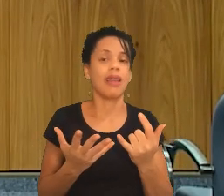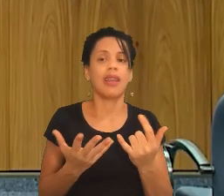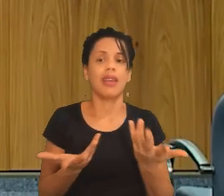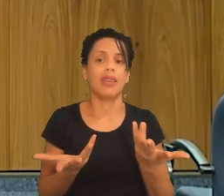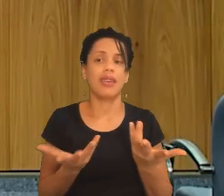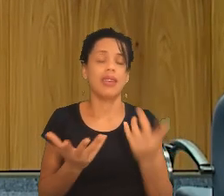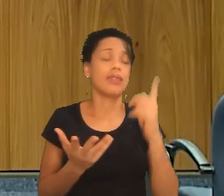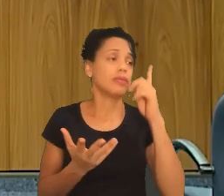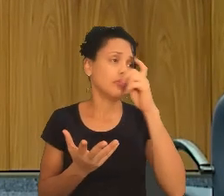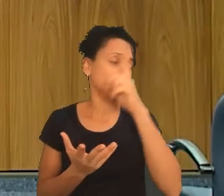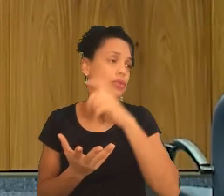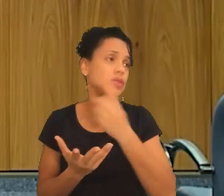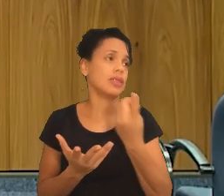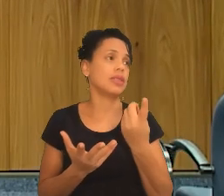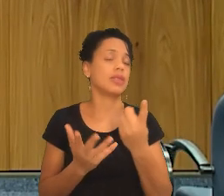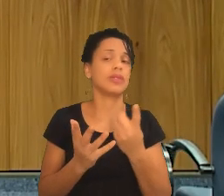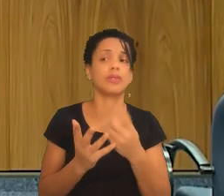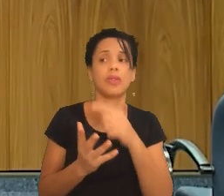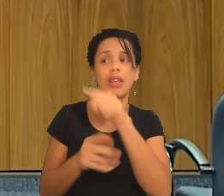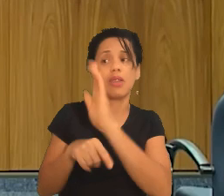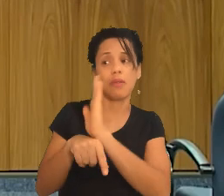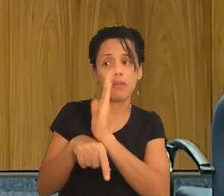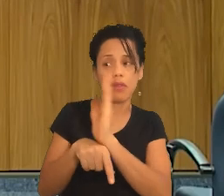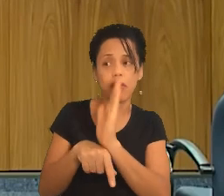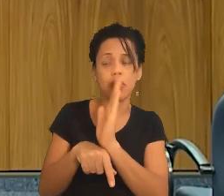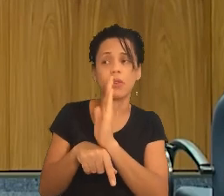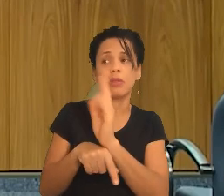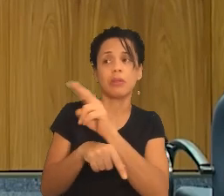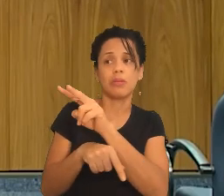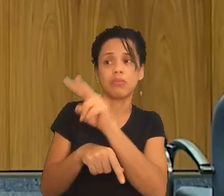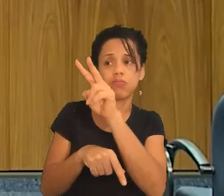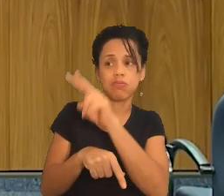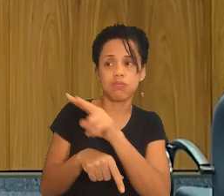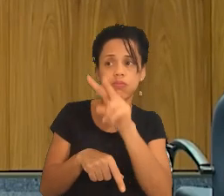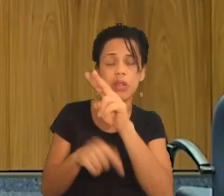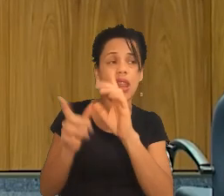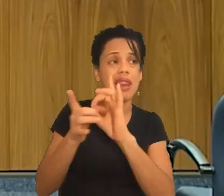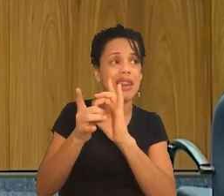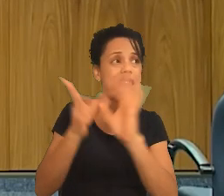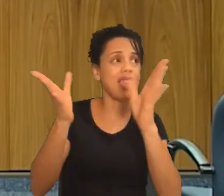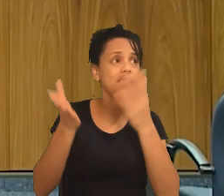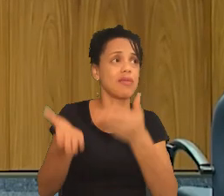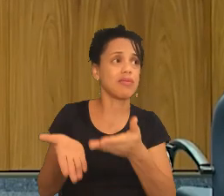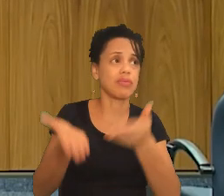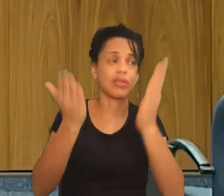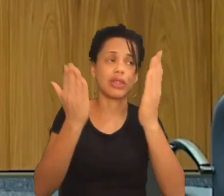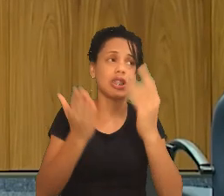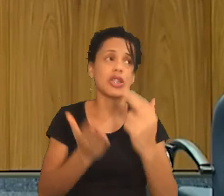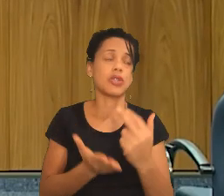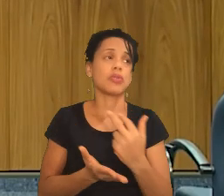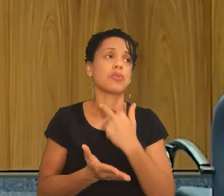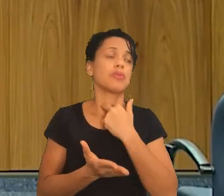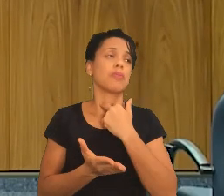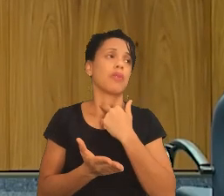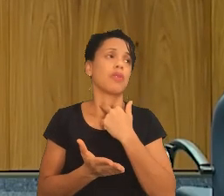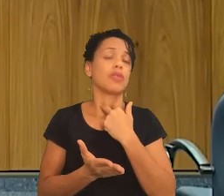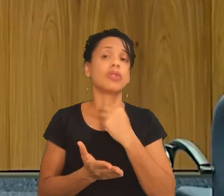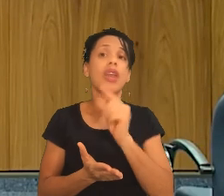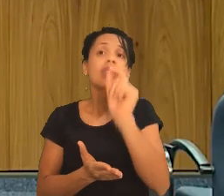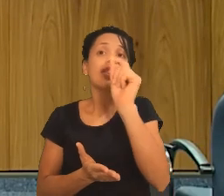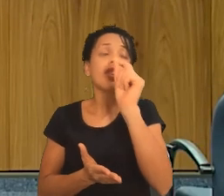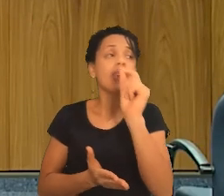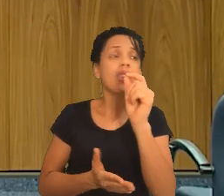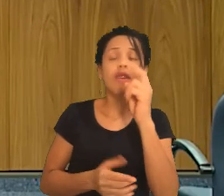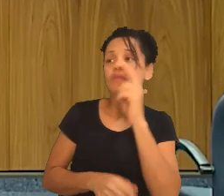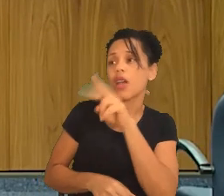é um conteúdo que a gente não pode circular livremente, porque, enfim, a gente não sabe para quem vai, etc. Quase